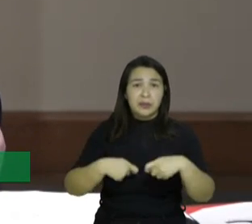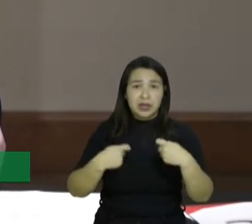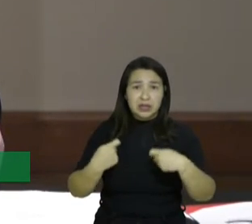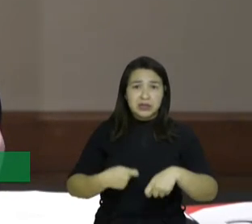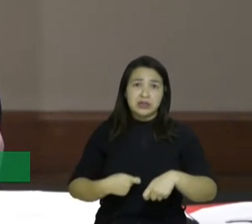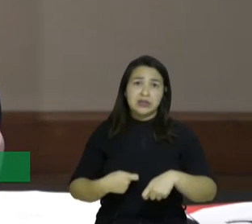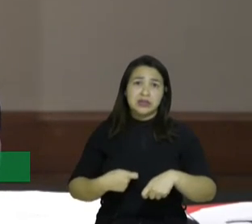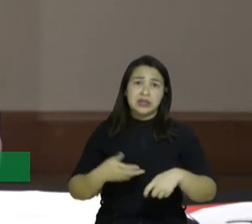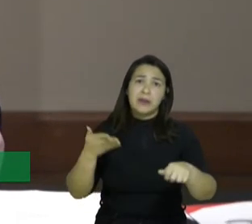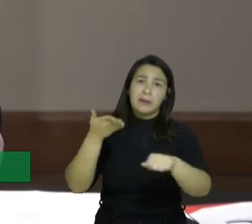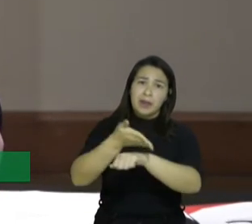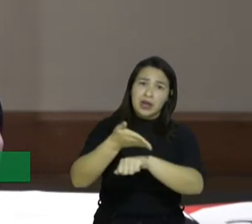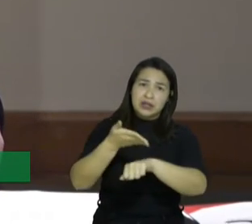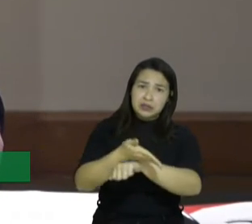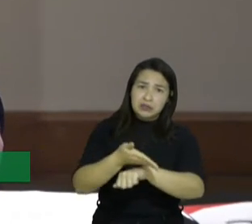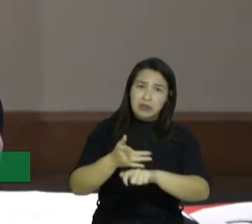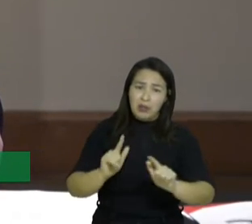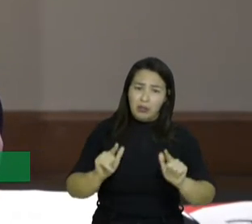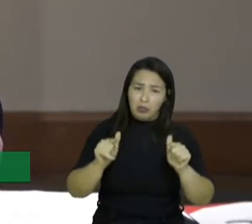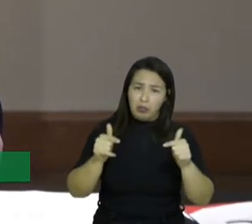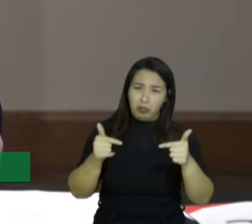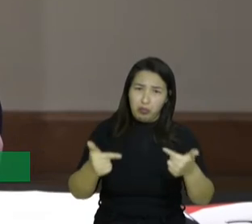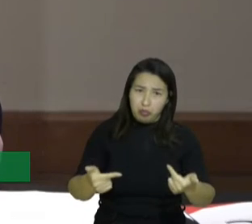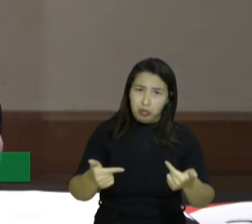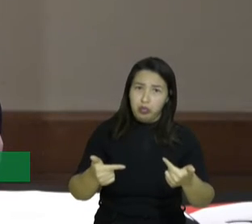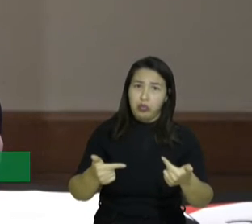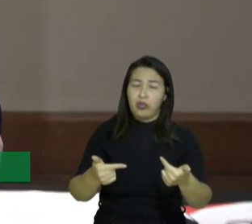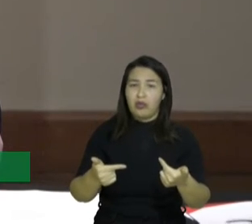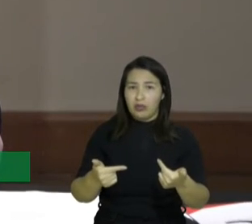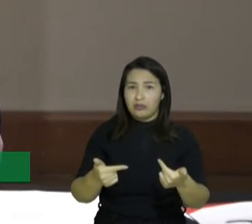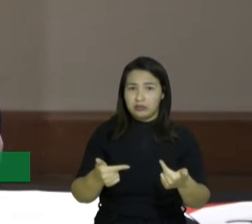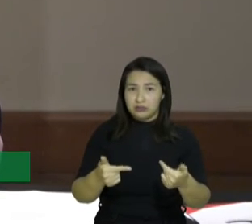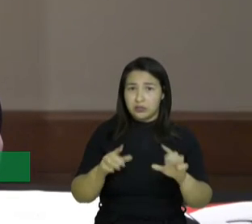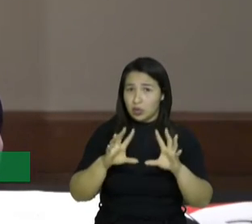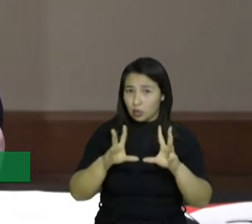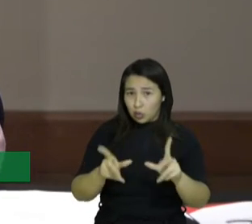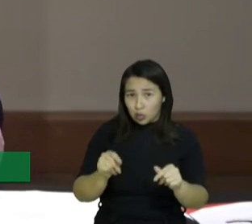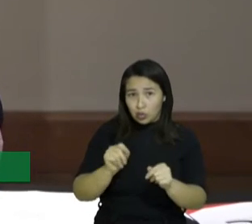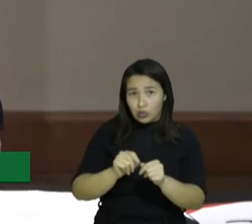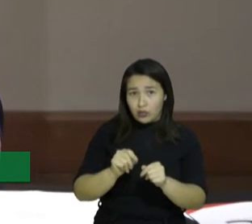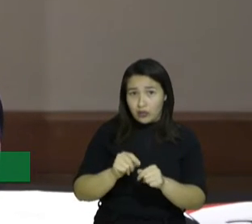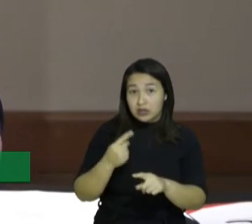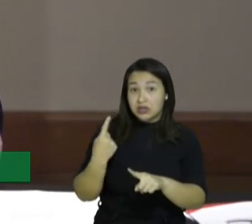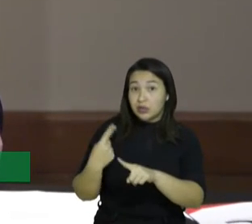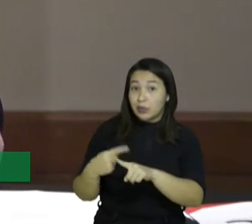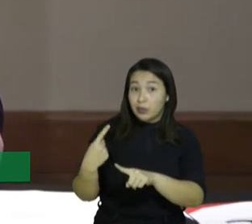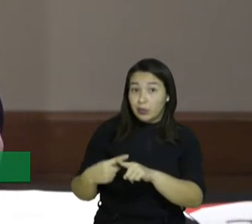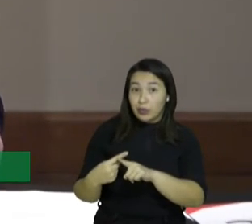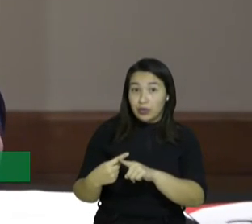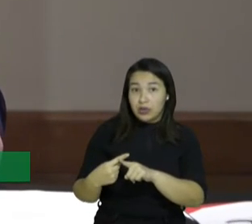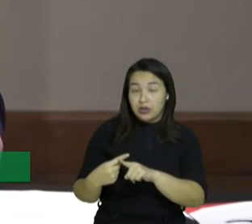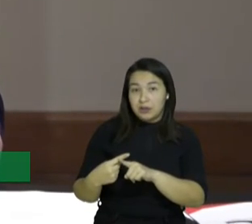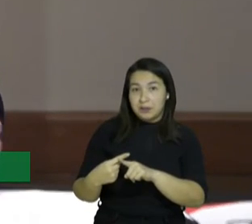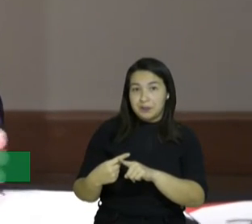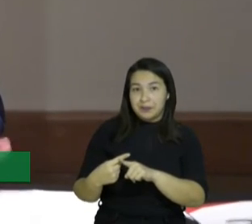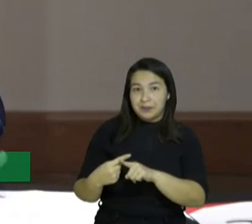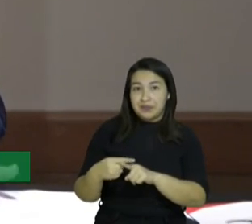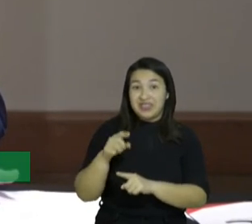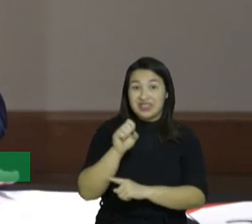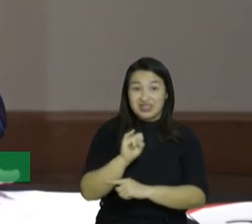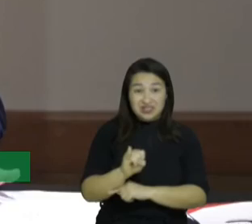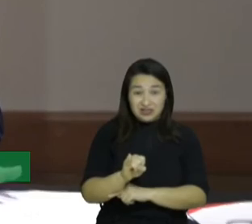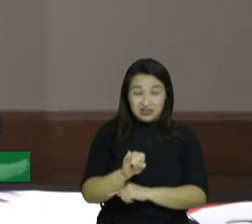uma uma participação mais ativa com relação a tudo que que se que está sendo feito porque de algum modo se